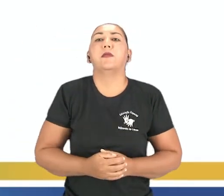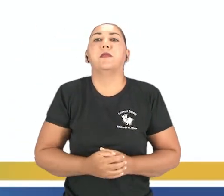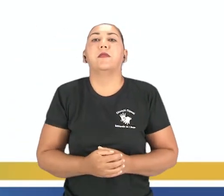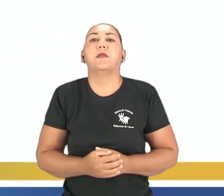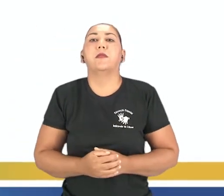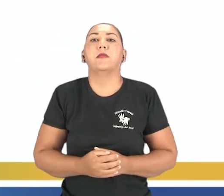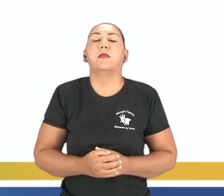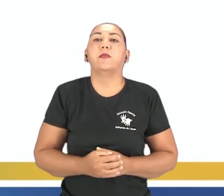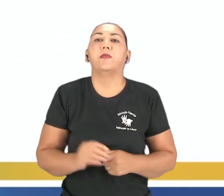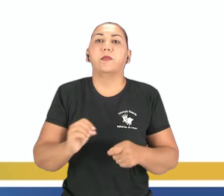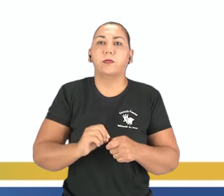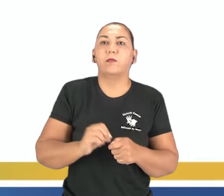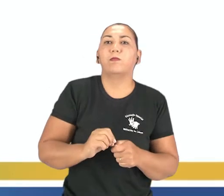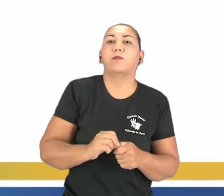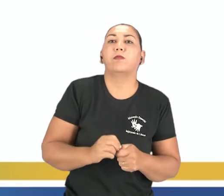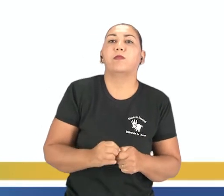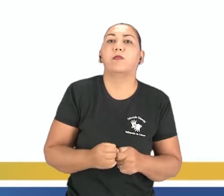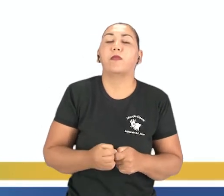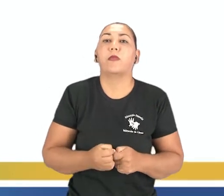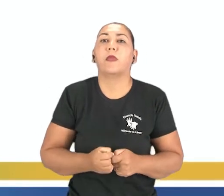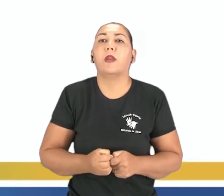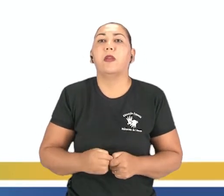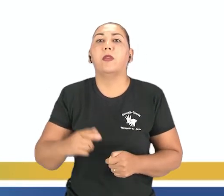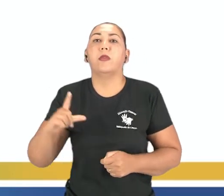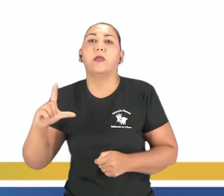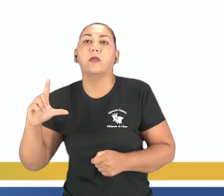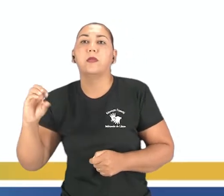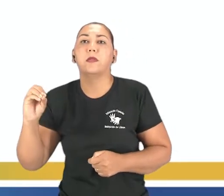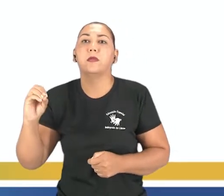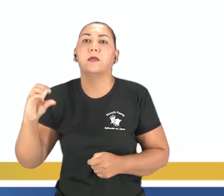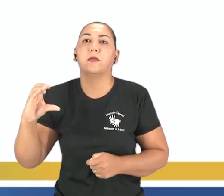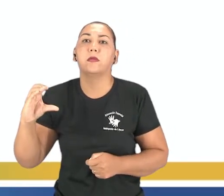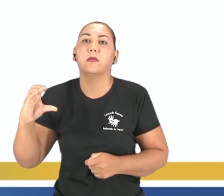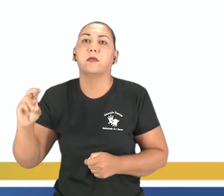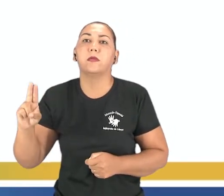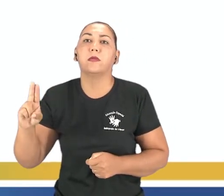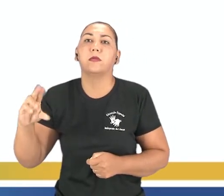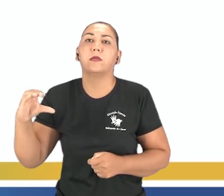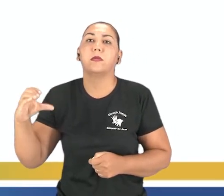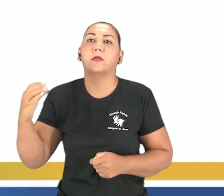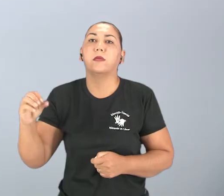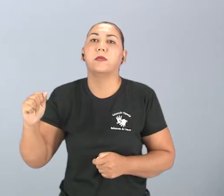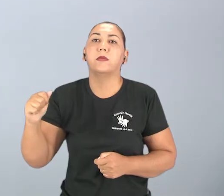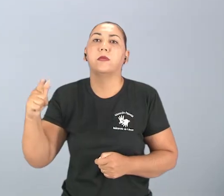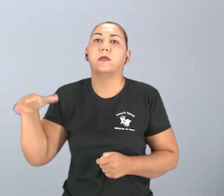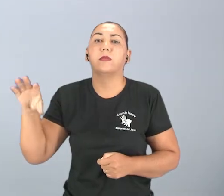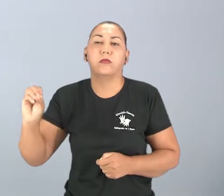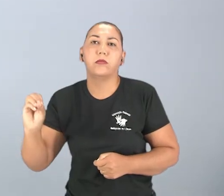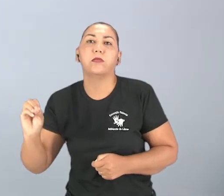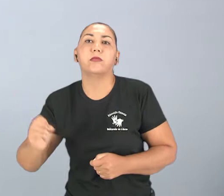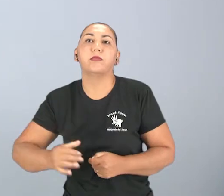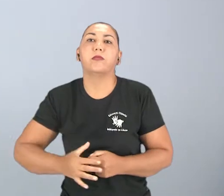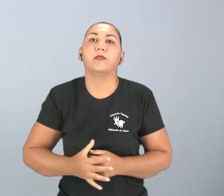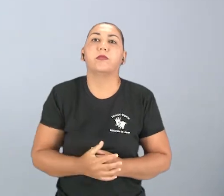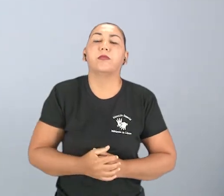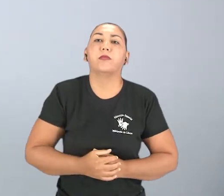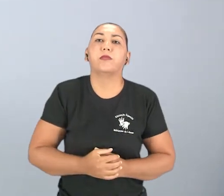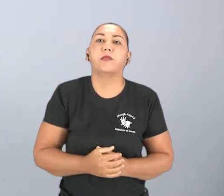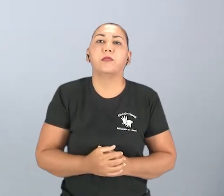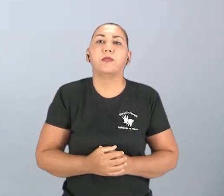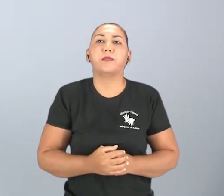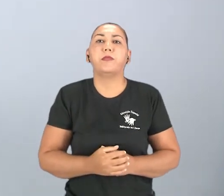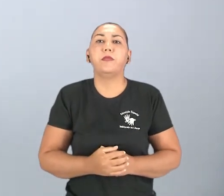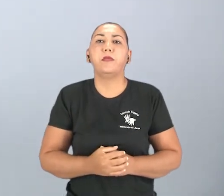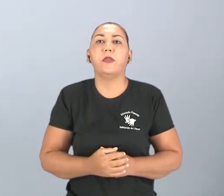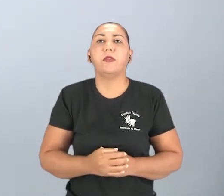As locuções verbais, esses verbos, eles são do tipo particípio, eles são do tipo gerúndio e do tipo infinitivo.